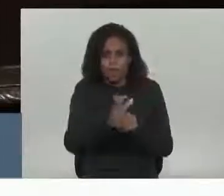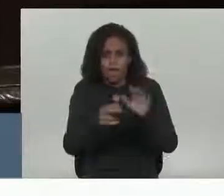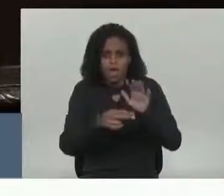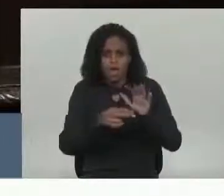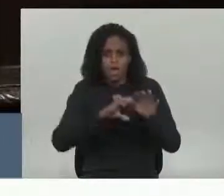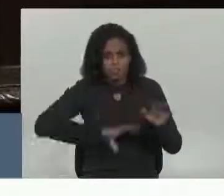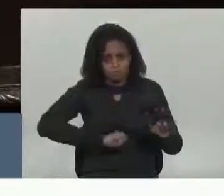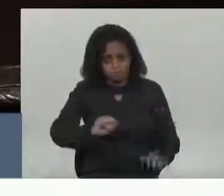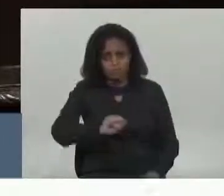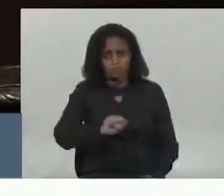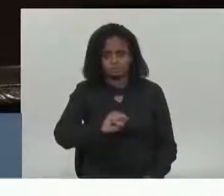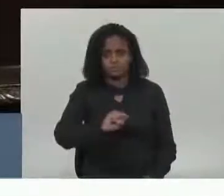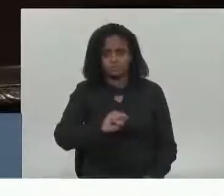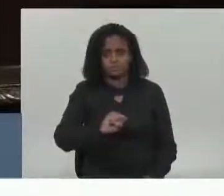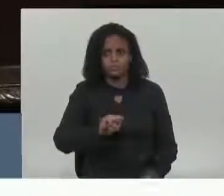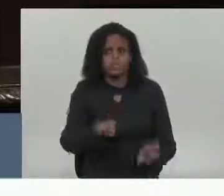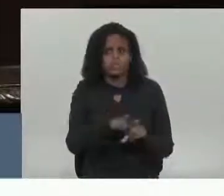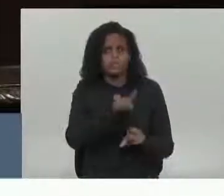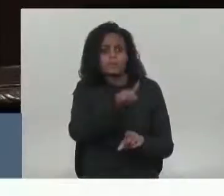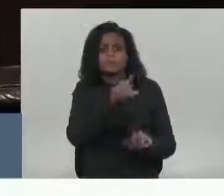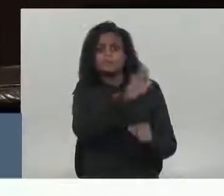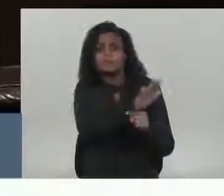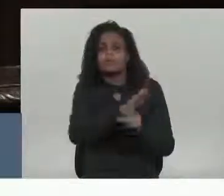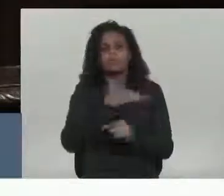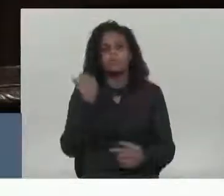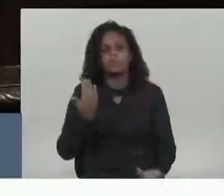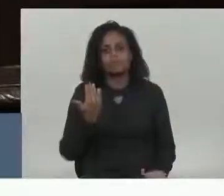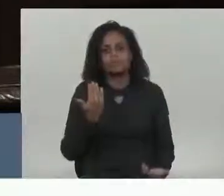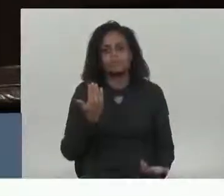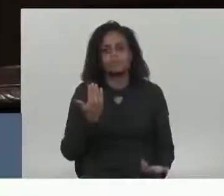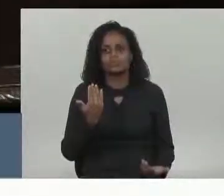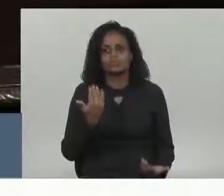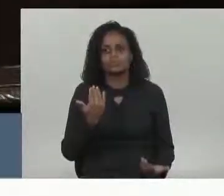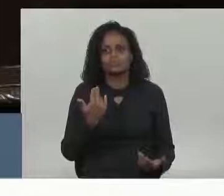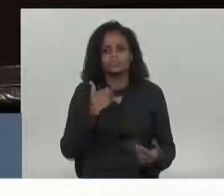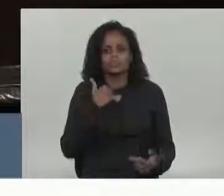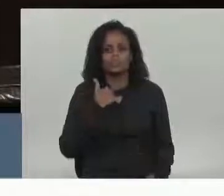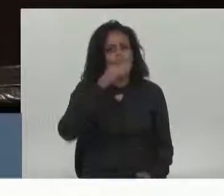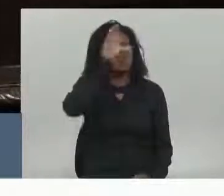que ele também defende a morte e não pode ser católico.